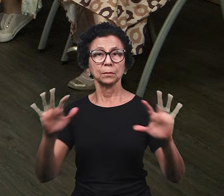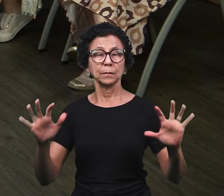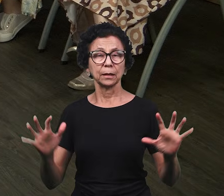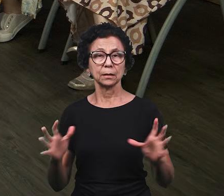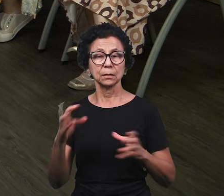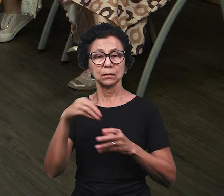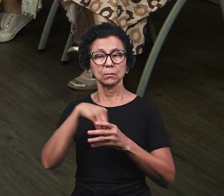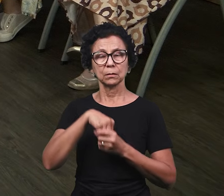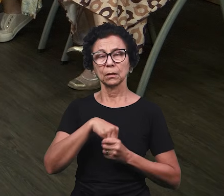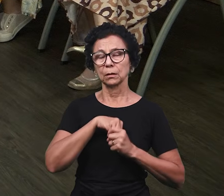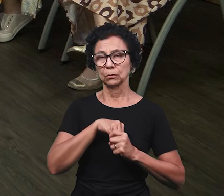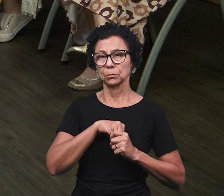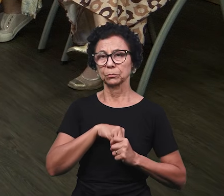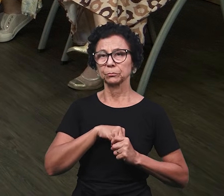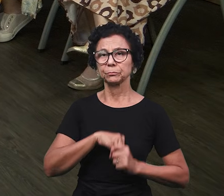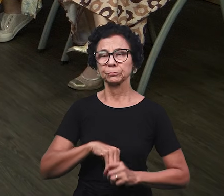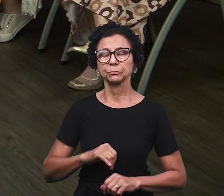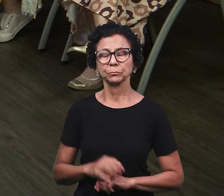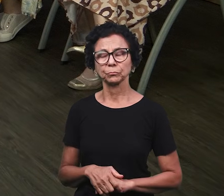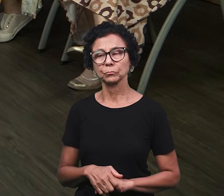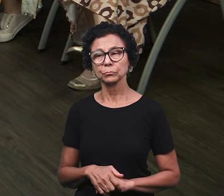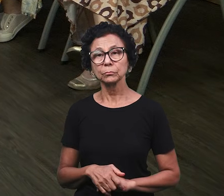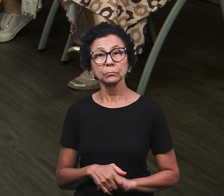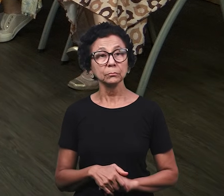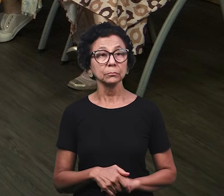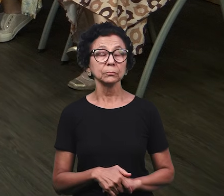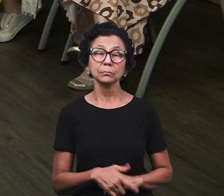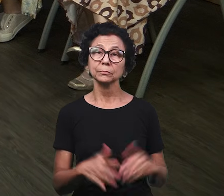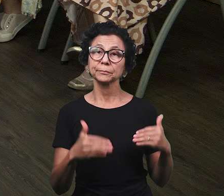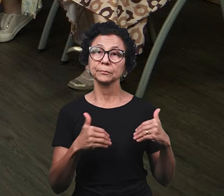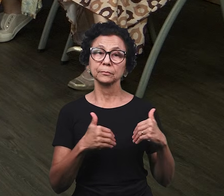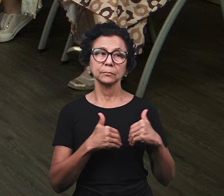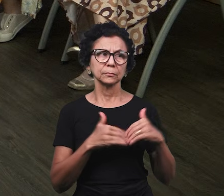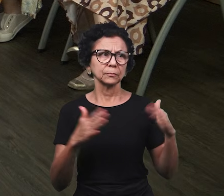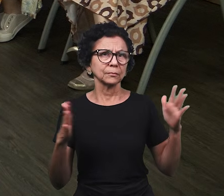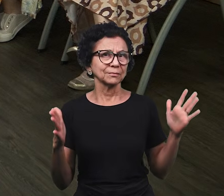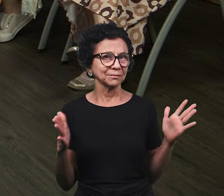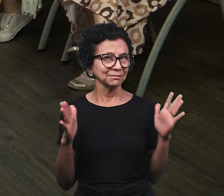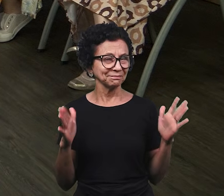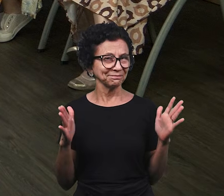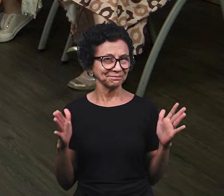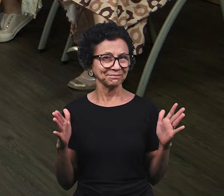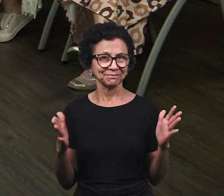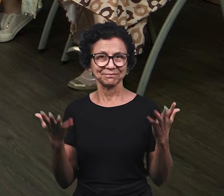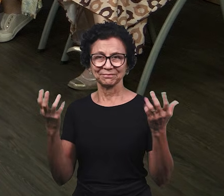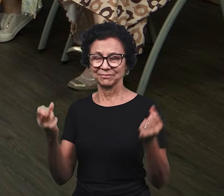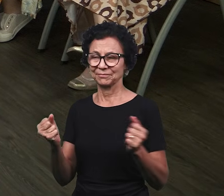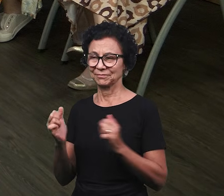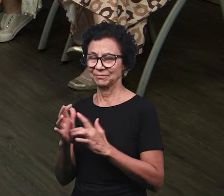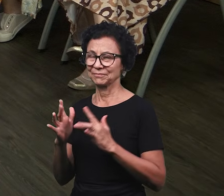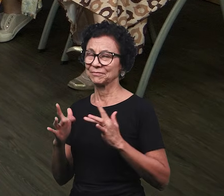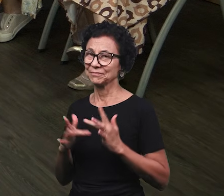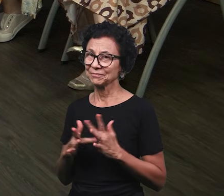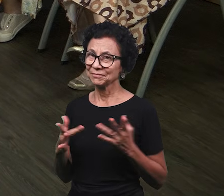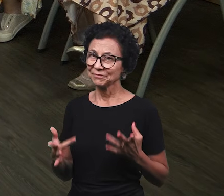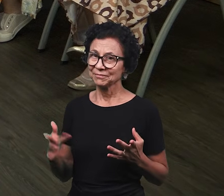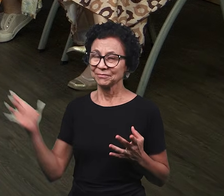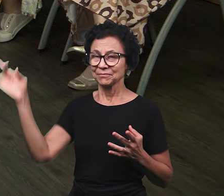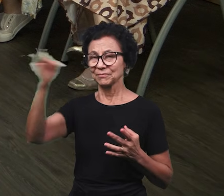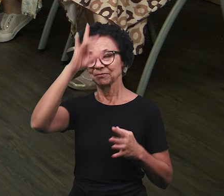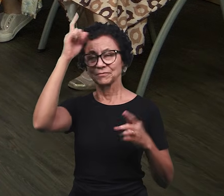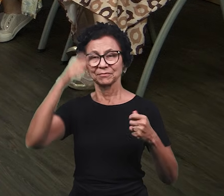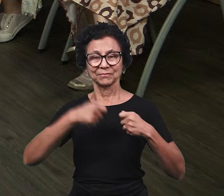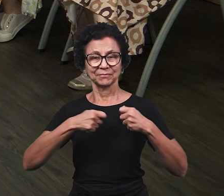no desdobramento de abrir o coração, deixar Jesus entrar, deixar o Espírito Santo